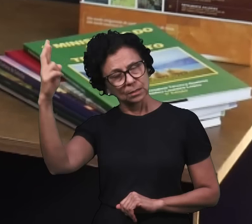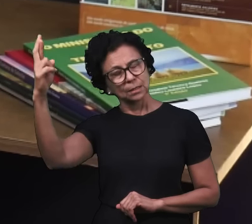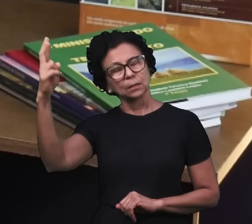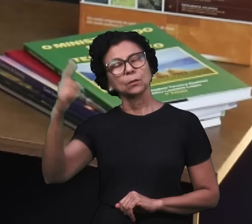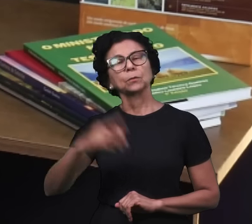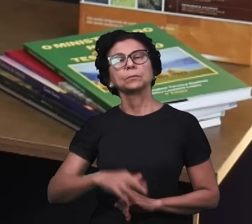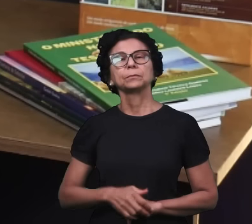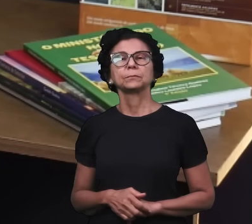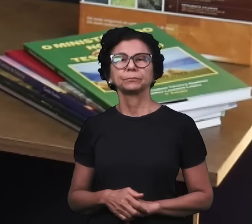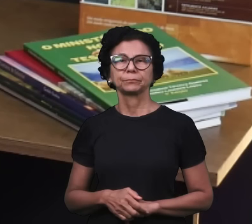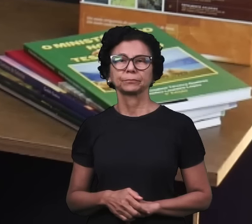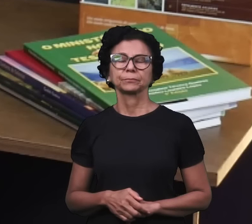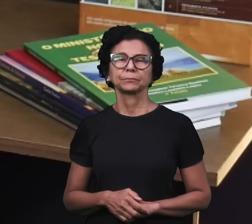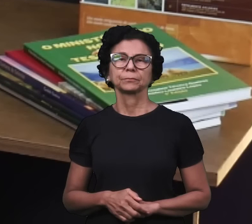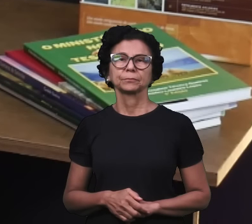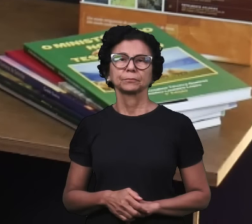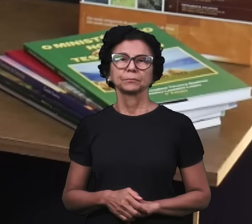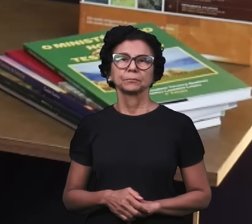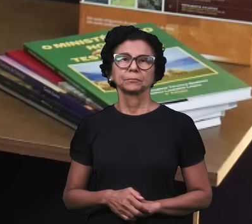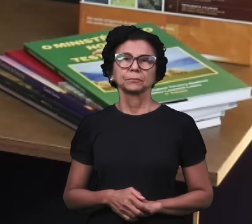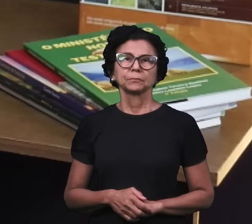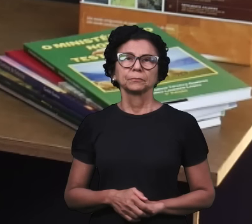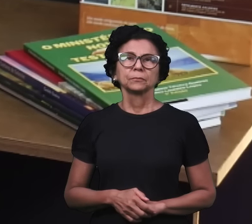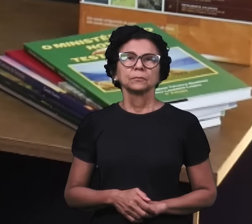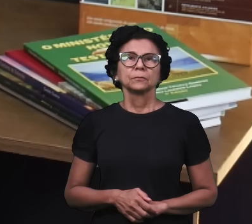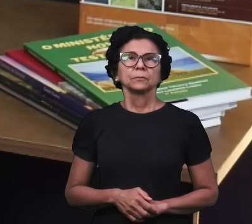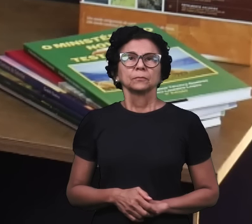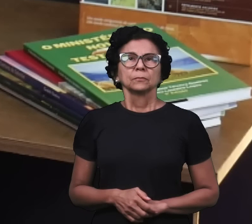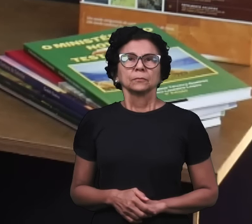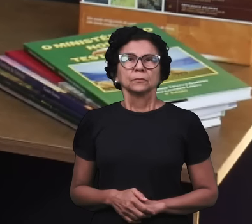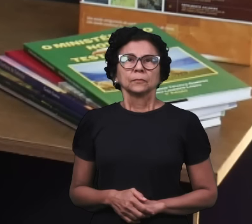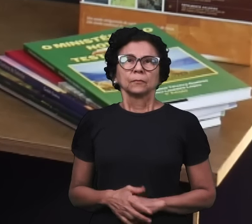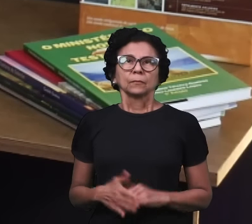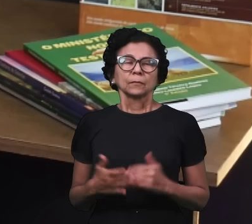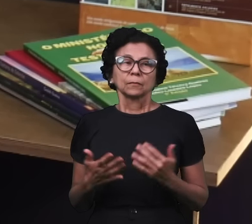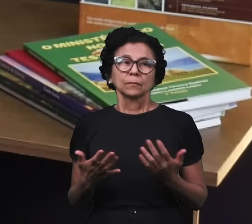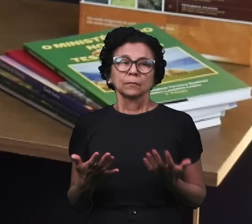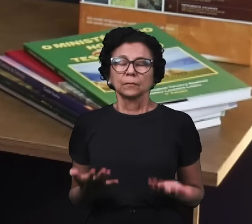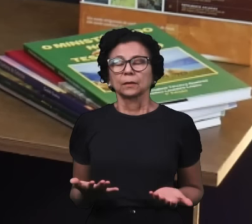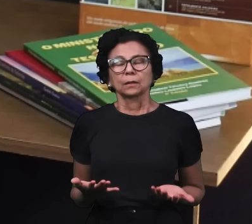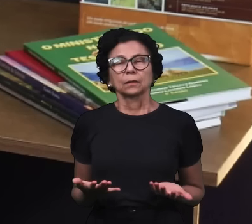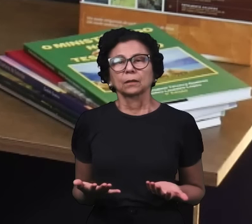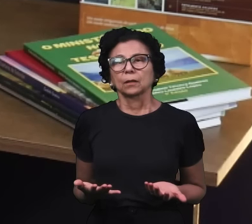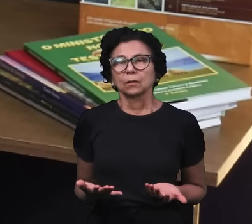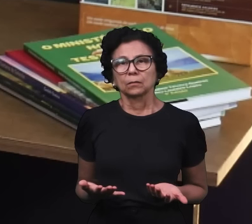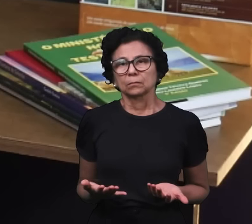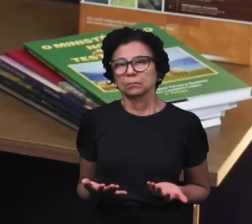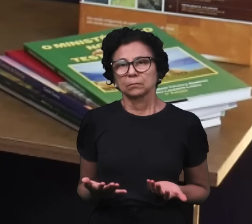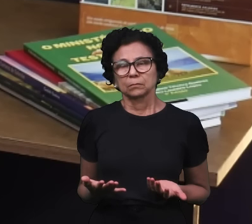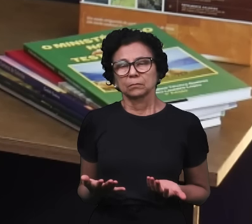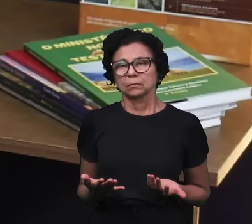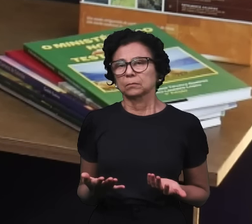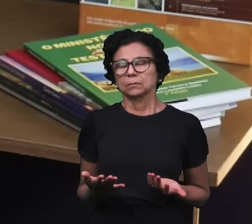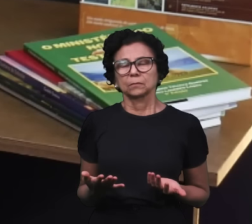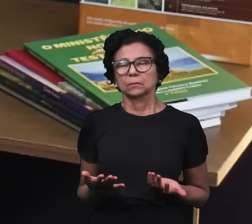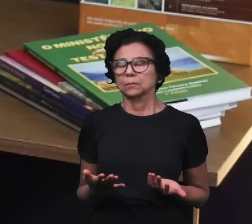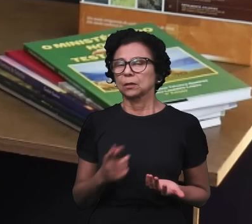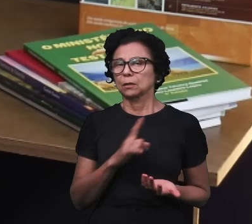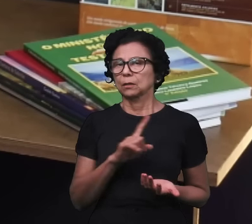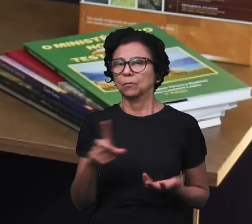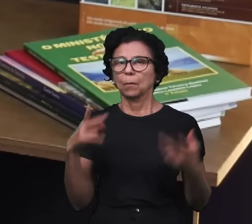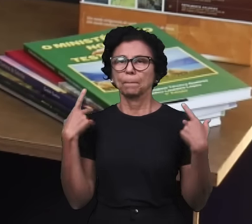Né? Então nós não vamos falar nem pregar das coisas desta vida. Mas